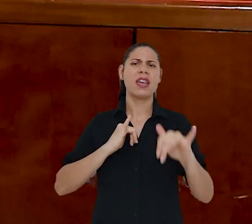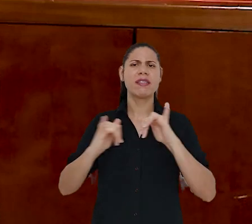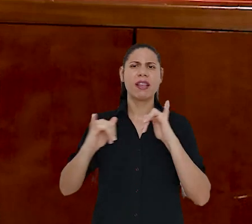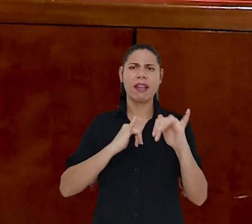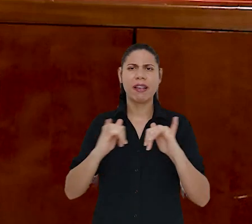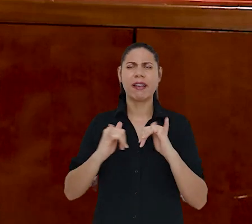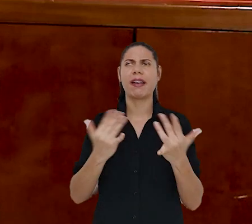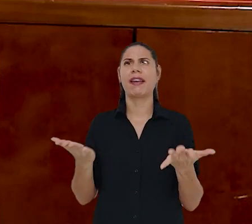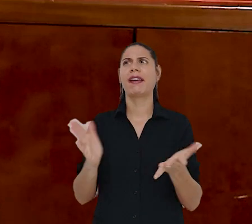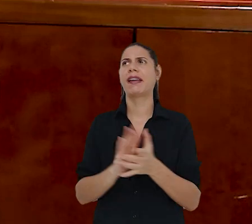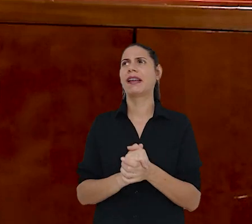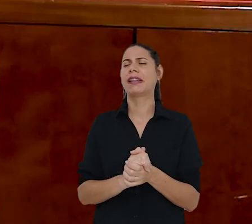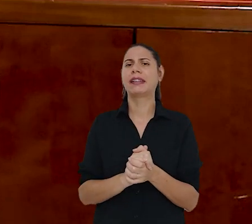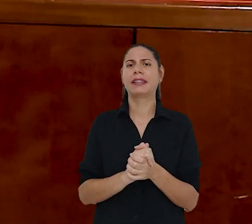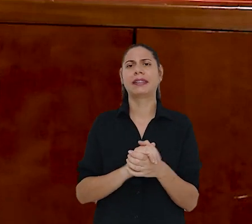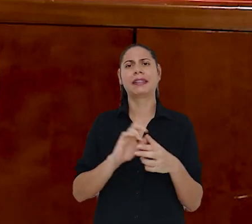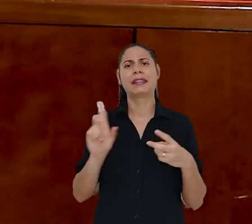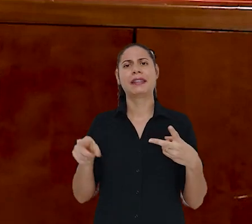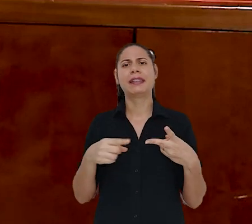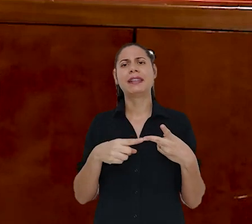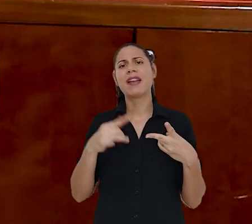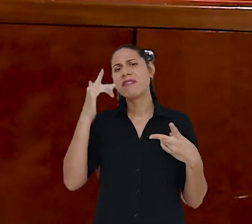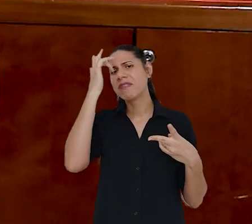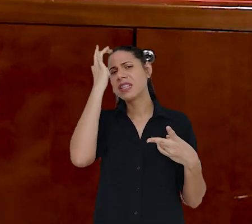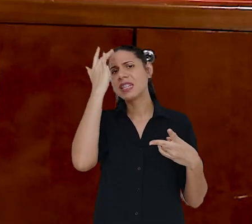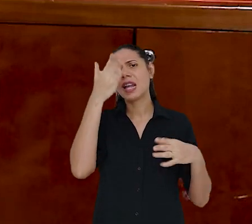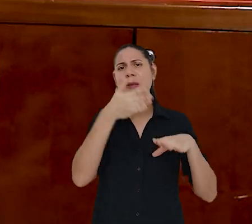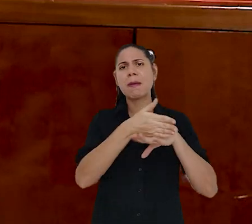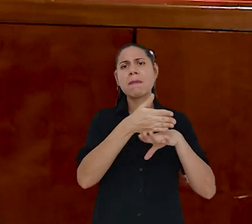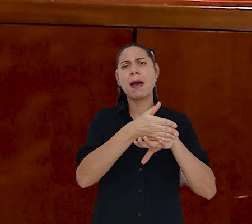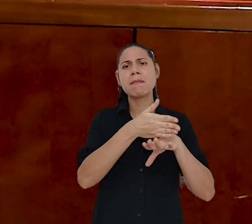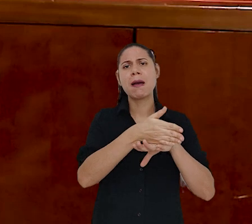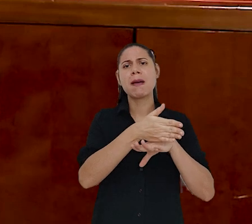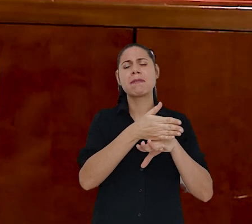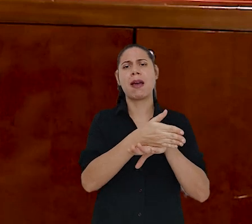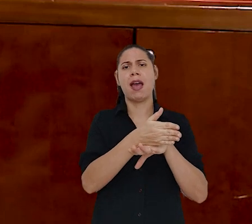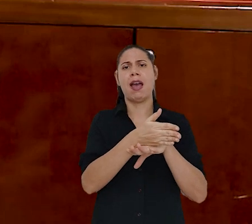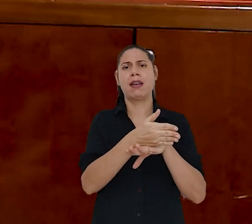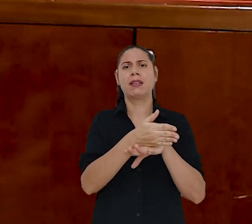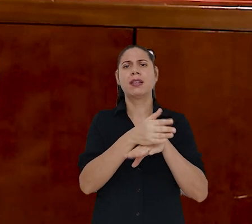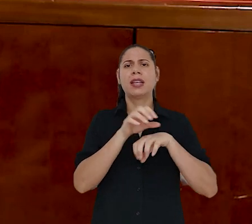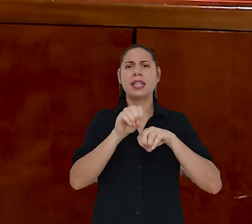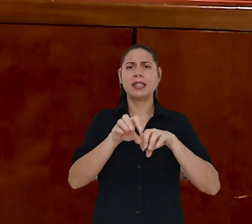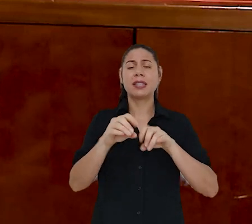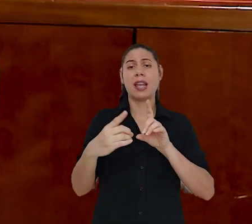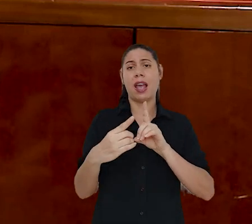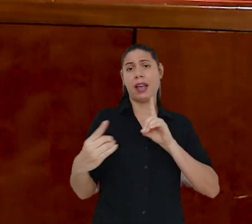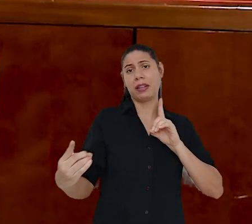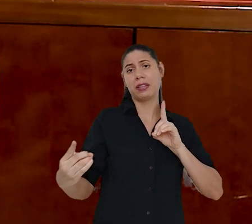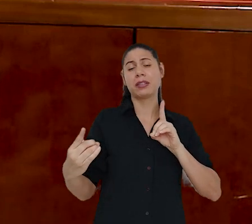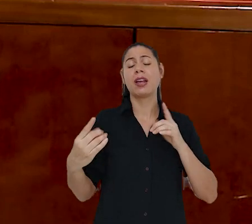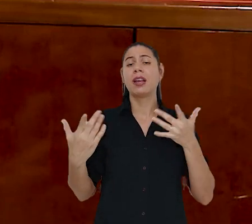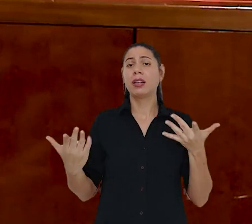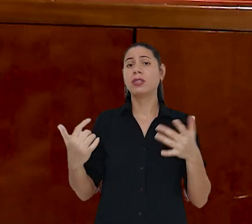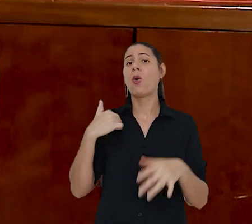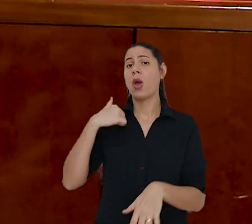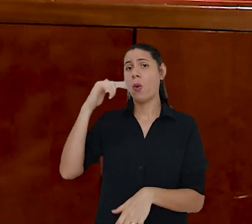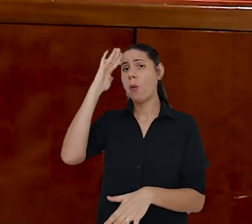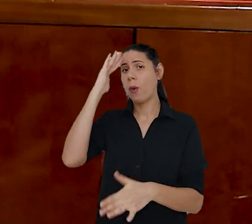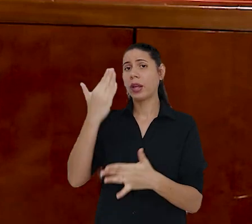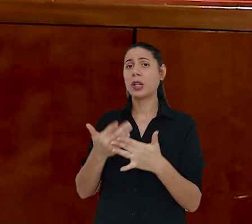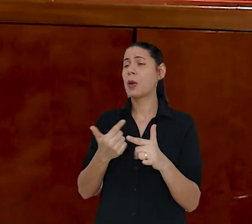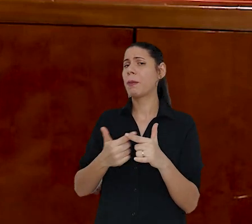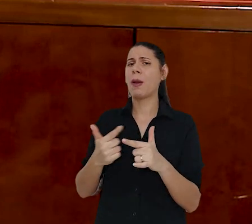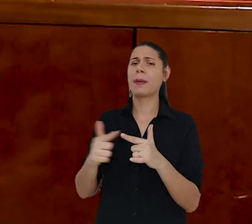com essa facilidade de acesso ao ensino à distância, eu acho que não vai ter problema, não vai ter